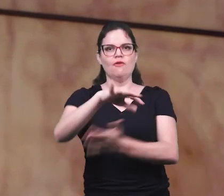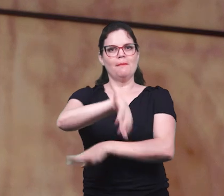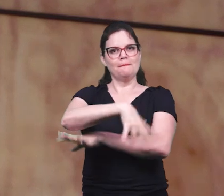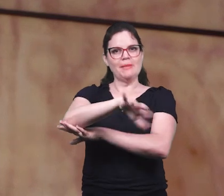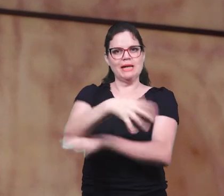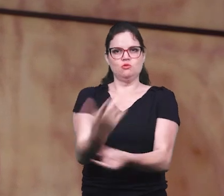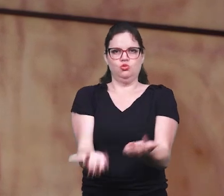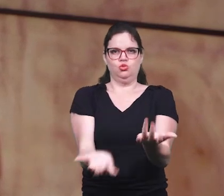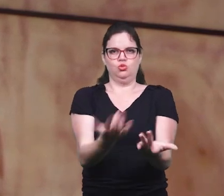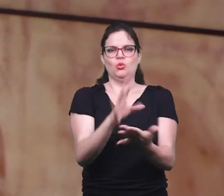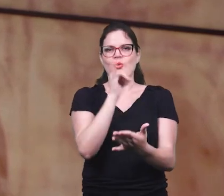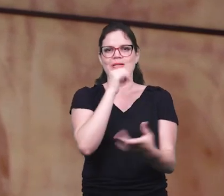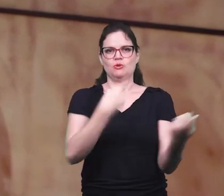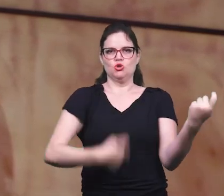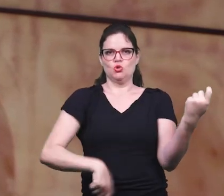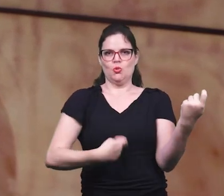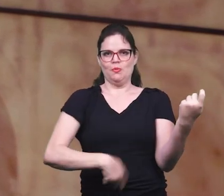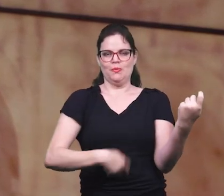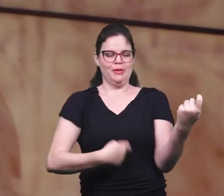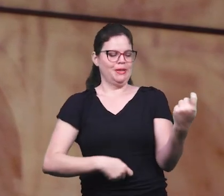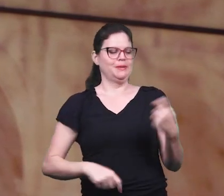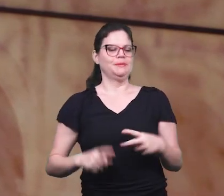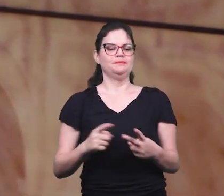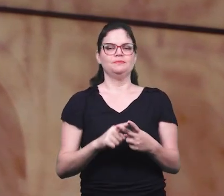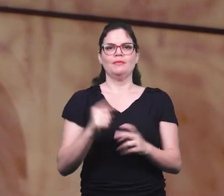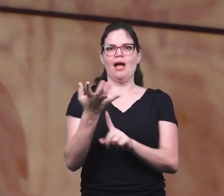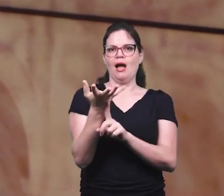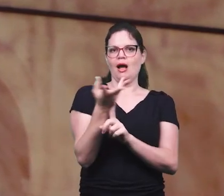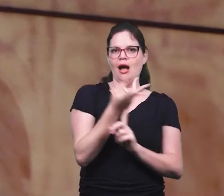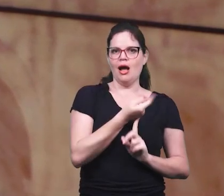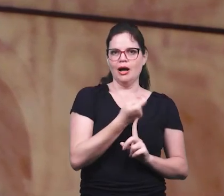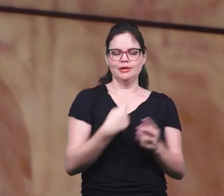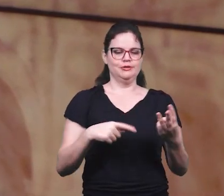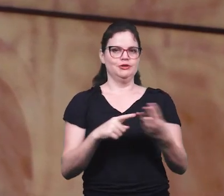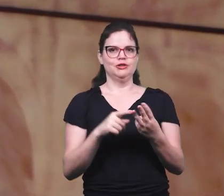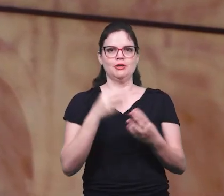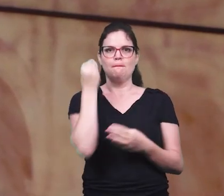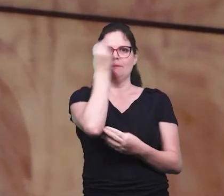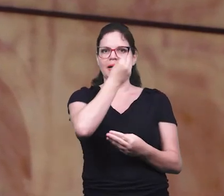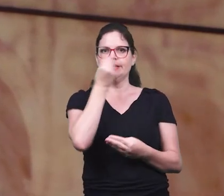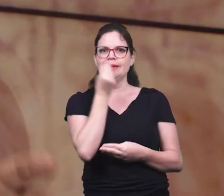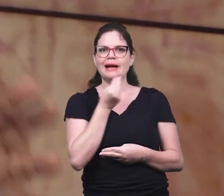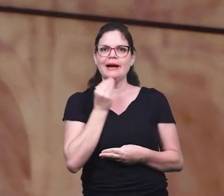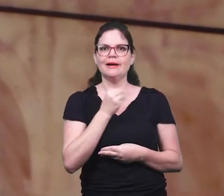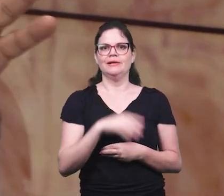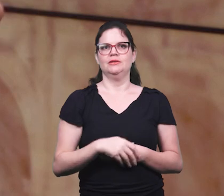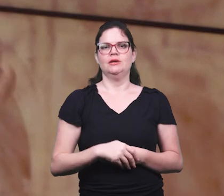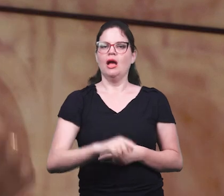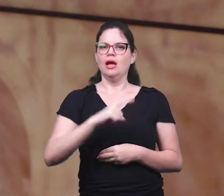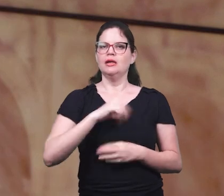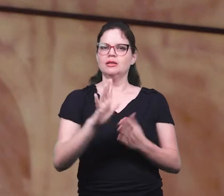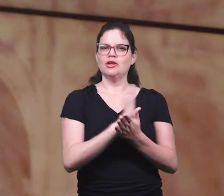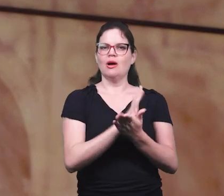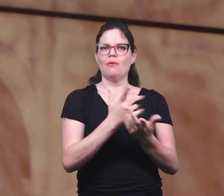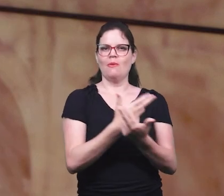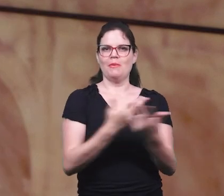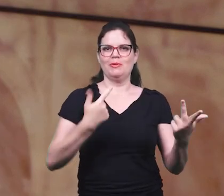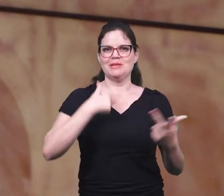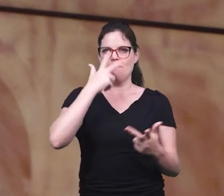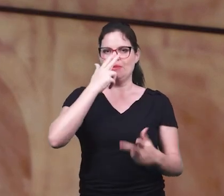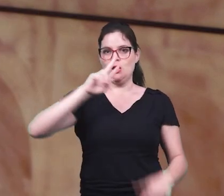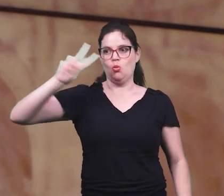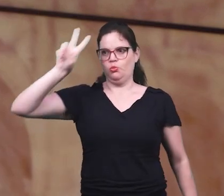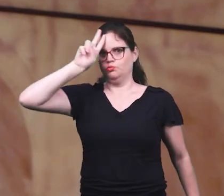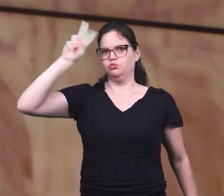instrumentos musicais, obra de arte, a questão também de cosméticos. Ele tinha umas vertentes assim,